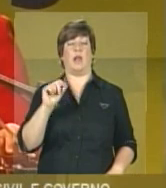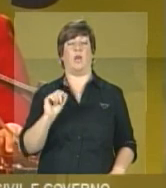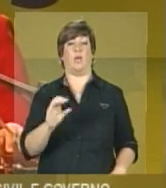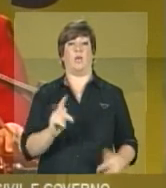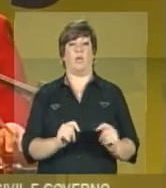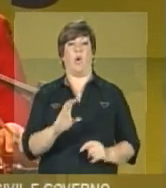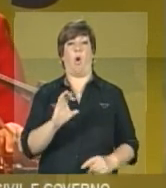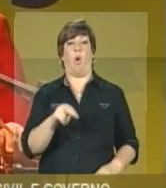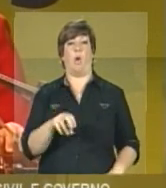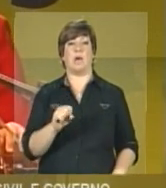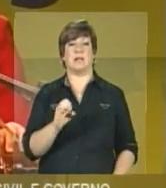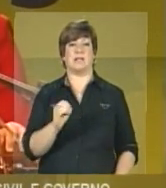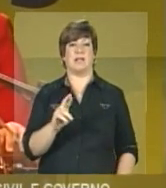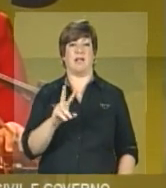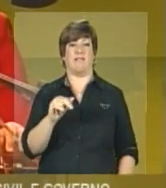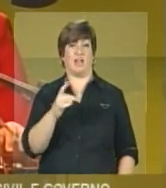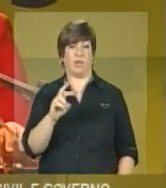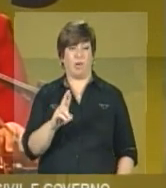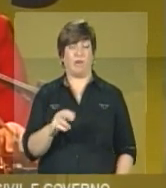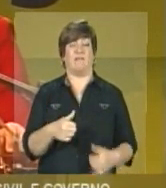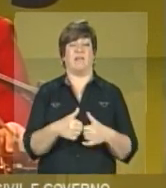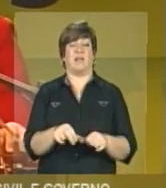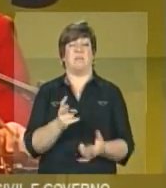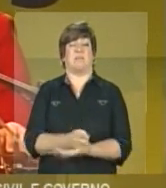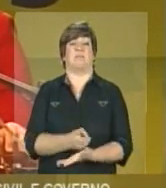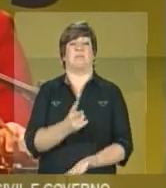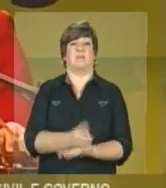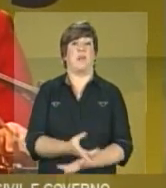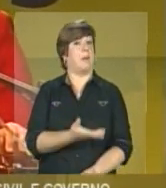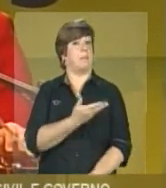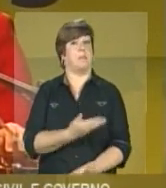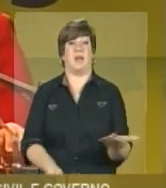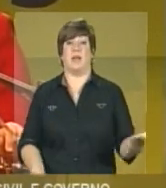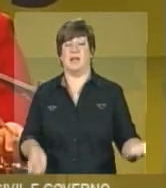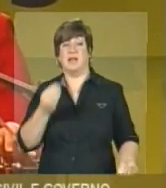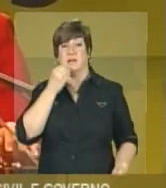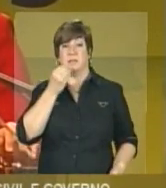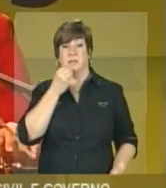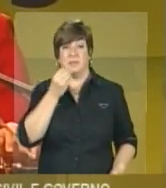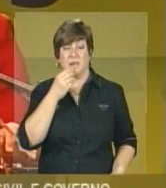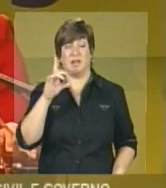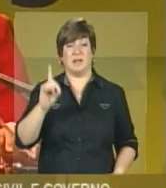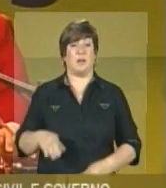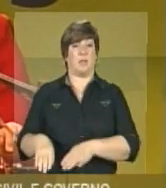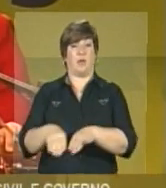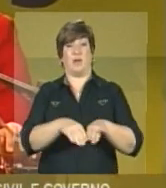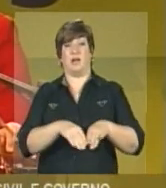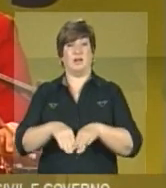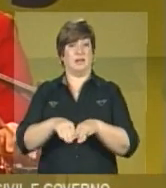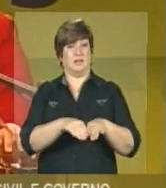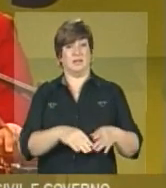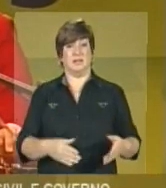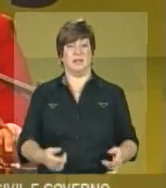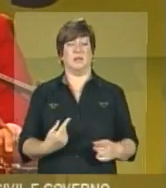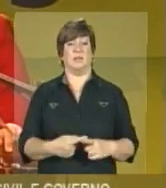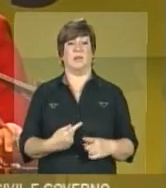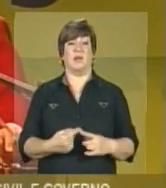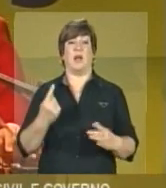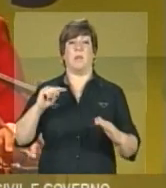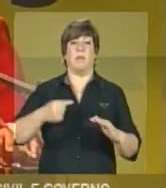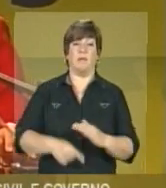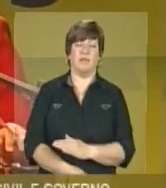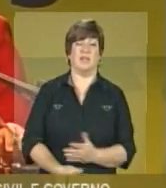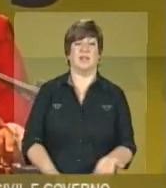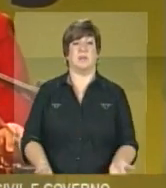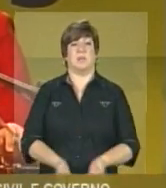à estagnação, à perda de espaço democrático e soberano, aprofundando